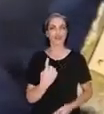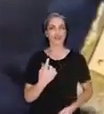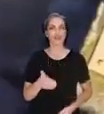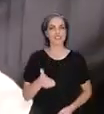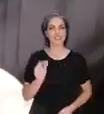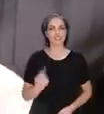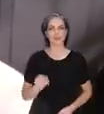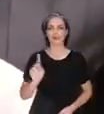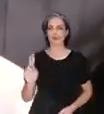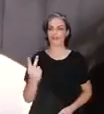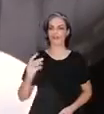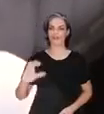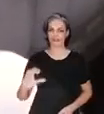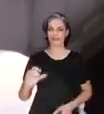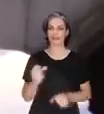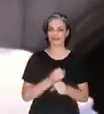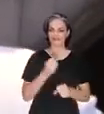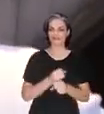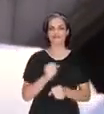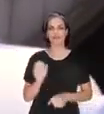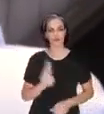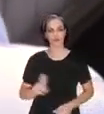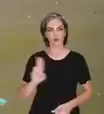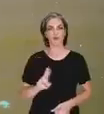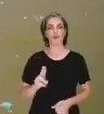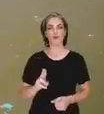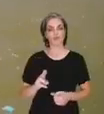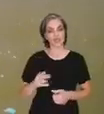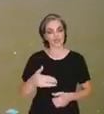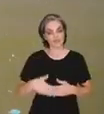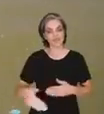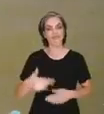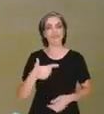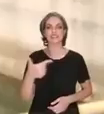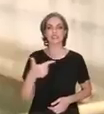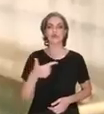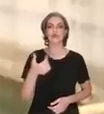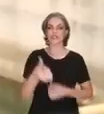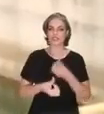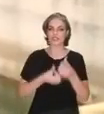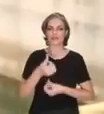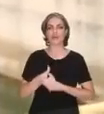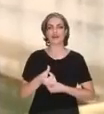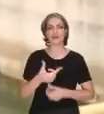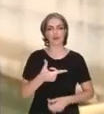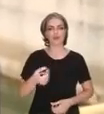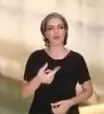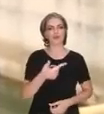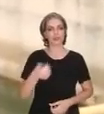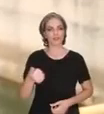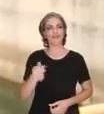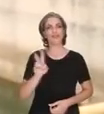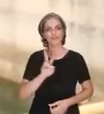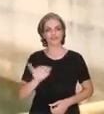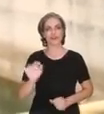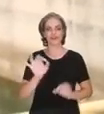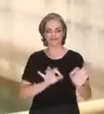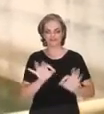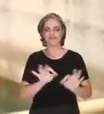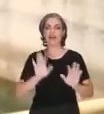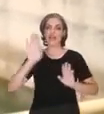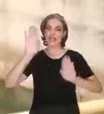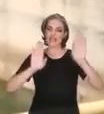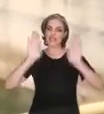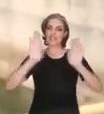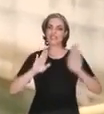Inicialmente 16 mil hectares está sendo dada a funcionalidade e agora, nesse segundo semestre de 2021, nós